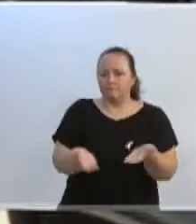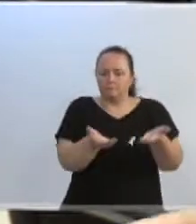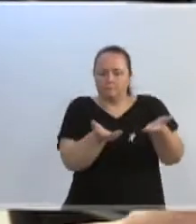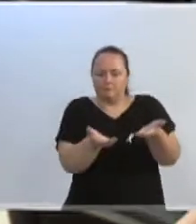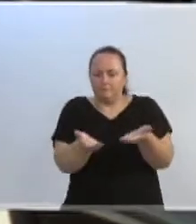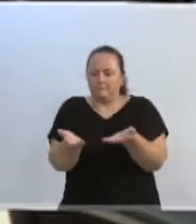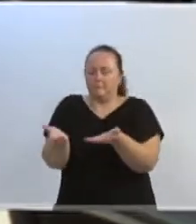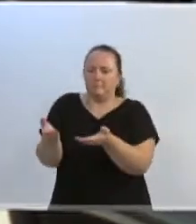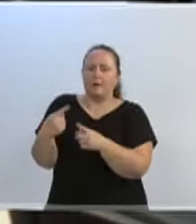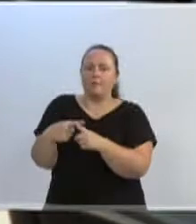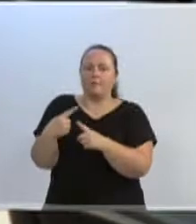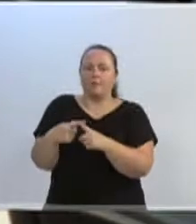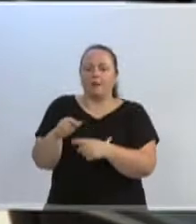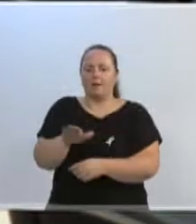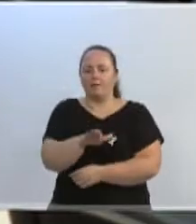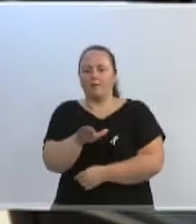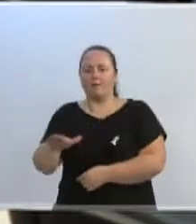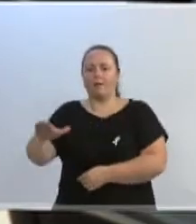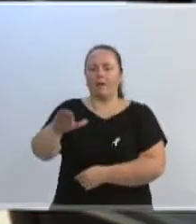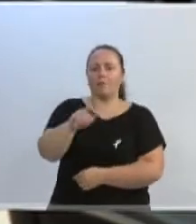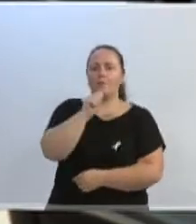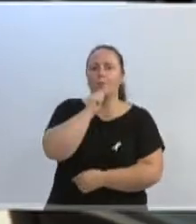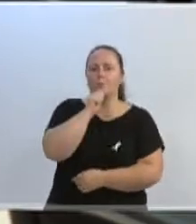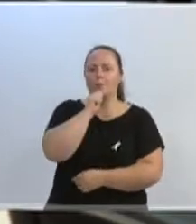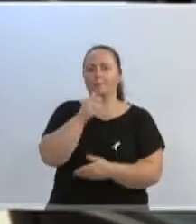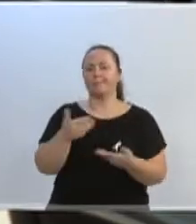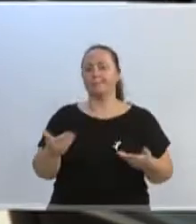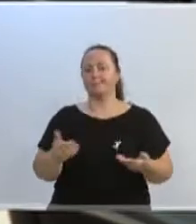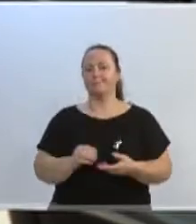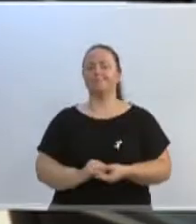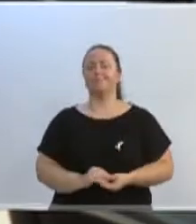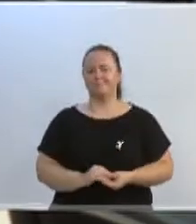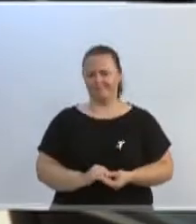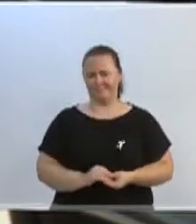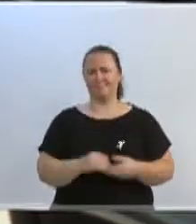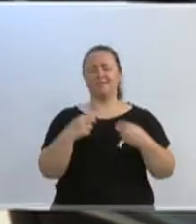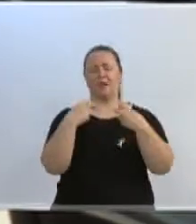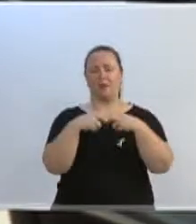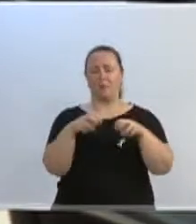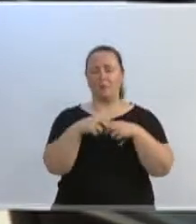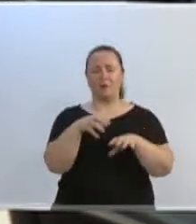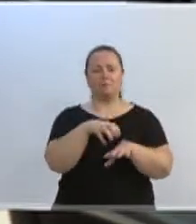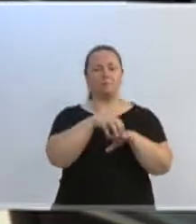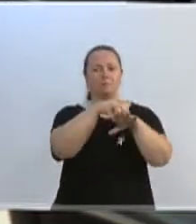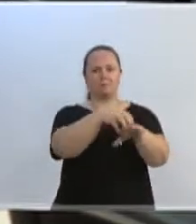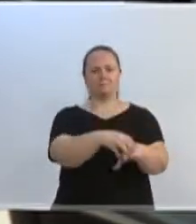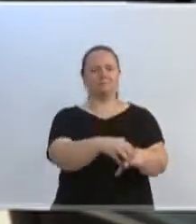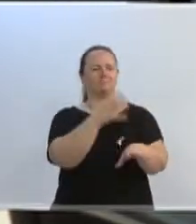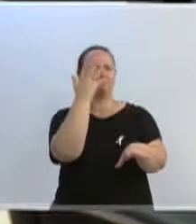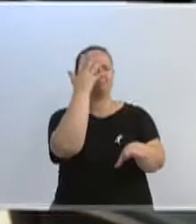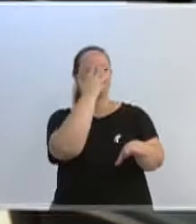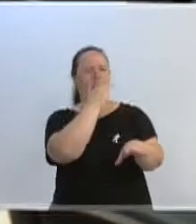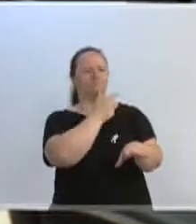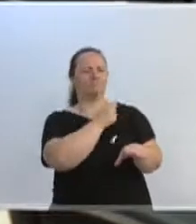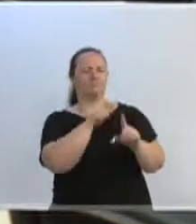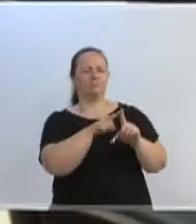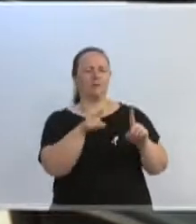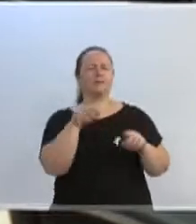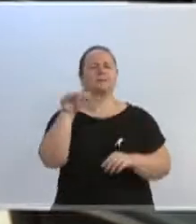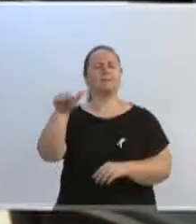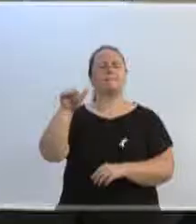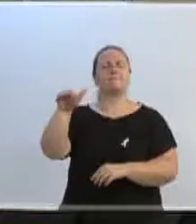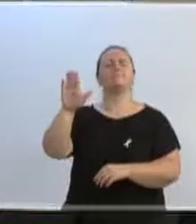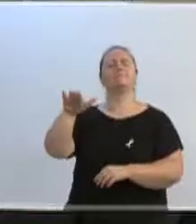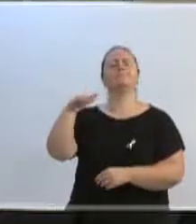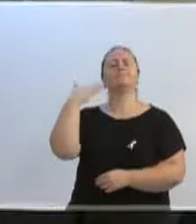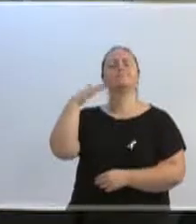tem livre acesso para poder entrar. Aqueles ônibus de turismo maravilhosos. Eu chamei o advogado que estava junto e o